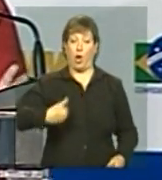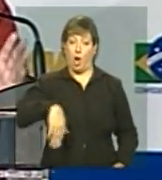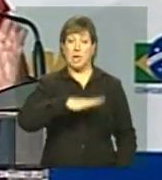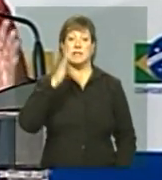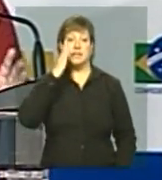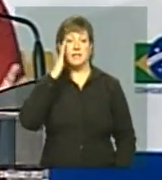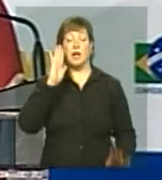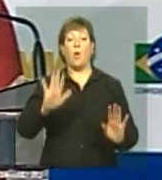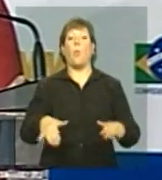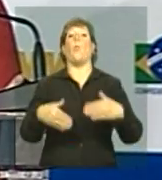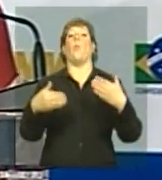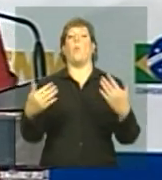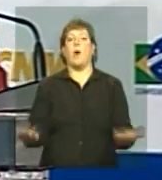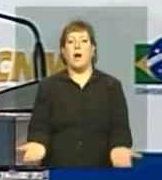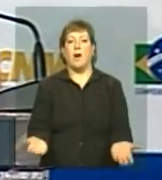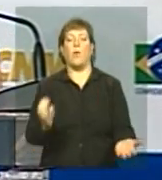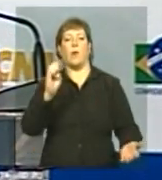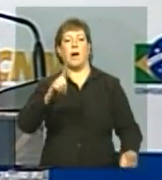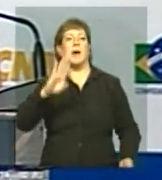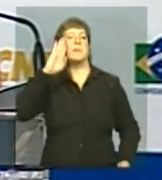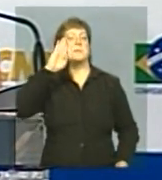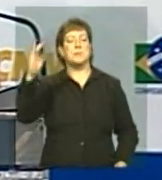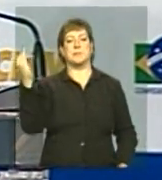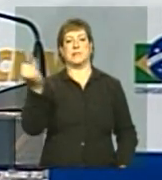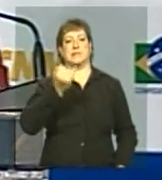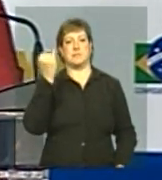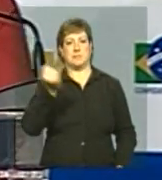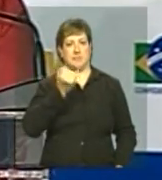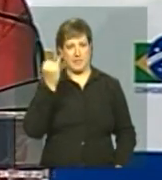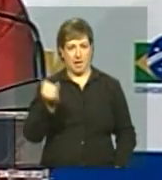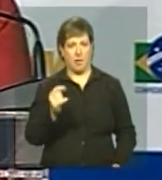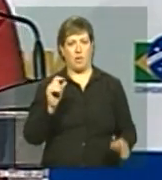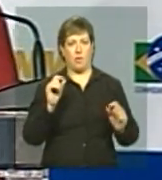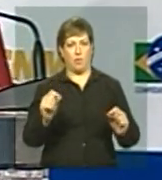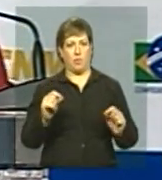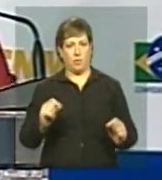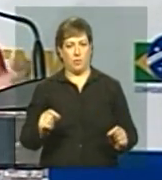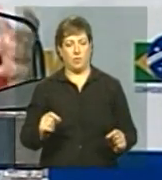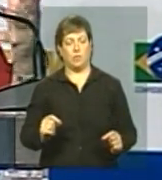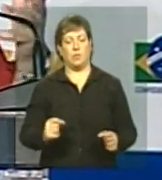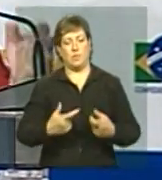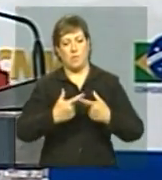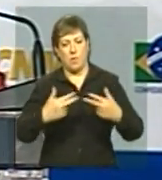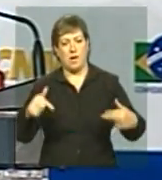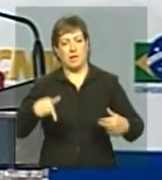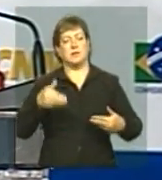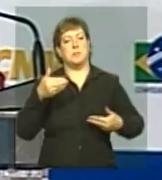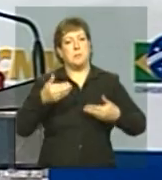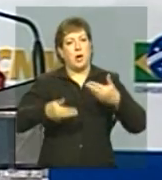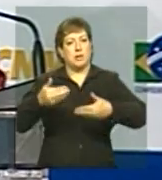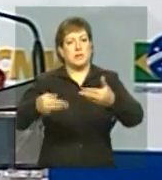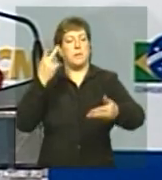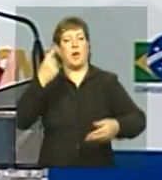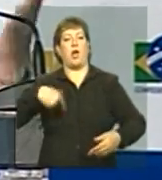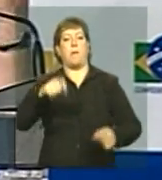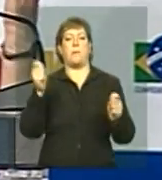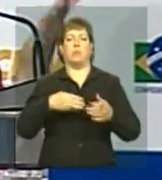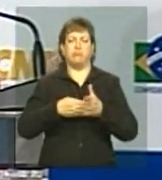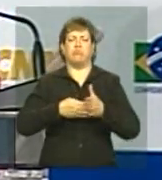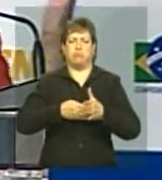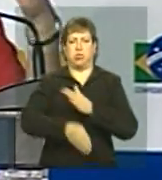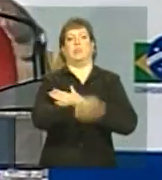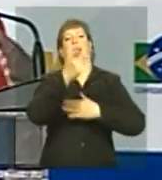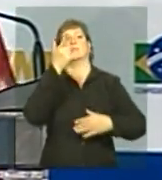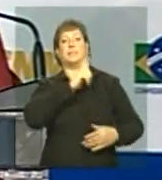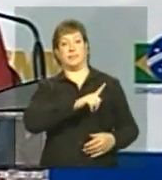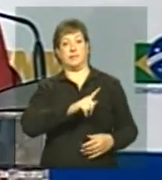nós saibamos quais são os principais elementos desse processo para podermos destravá-los. Assim